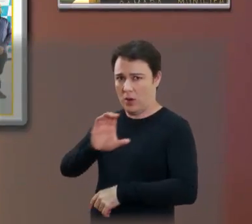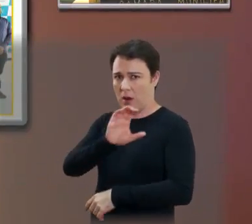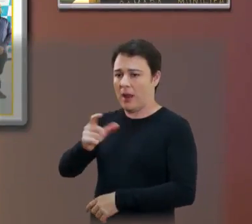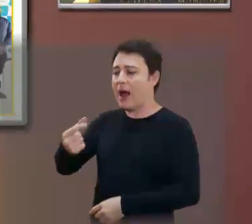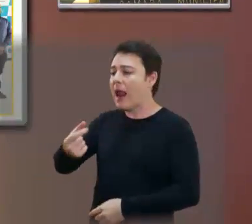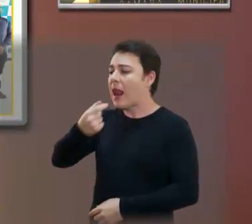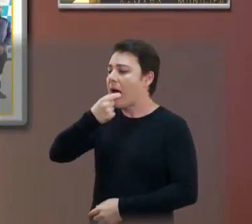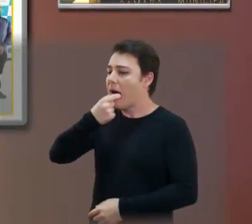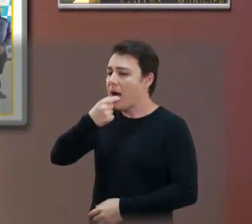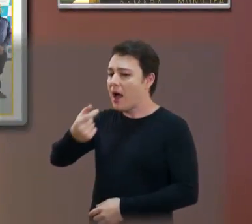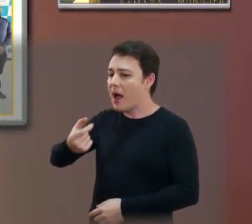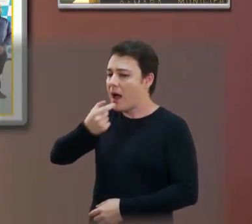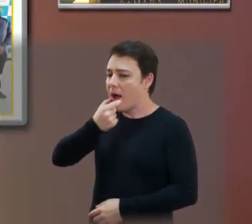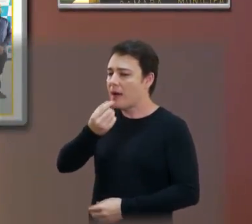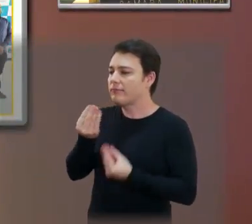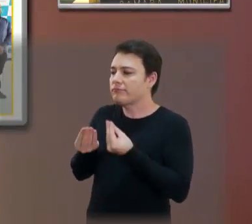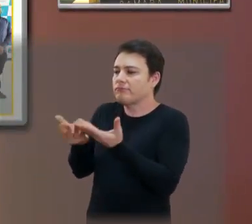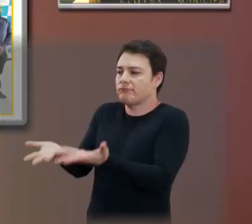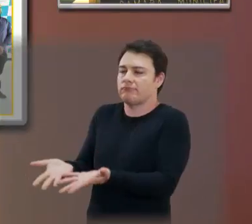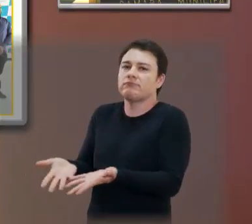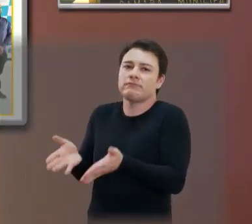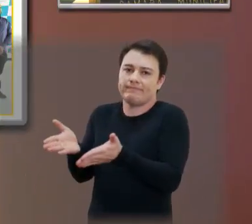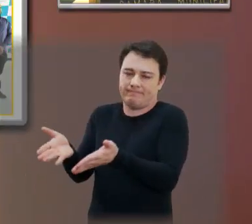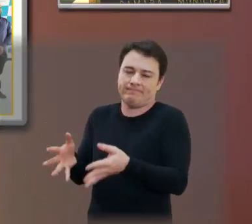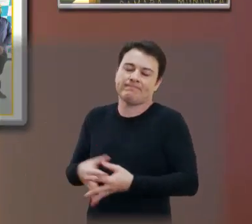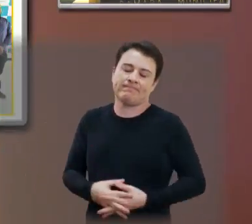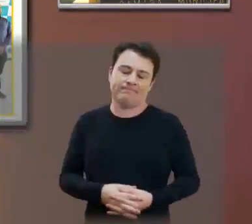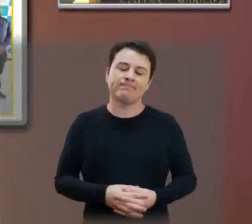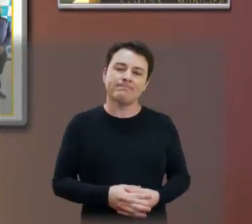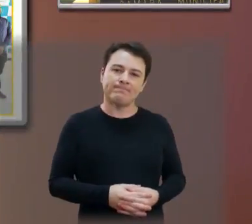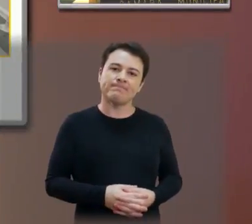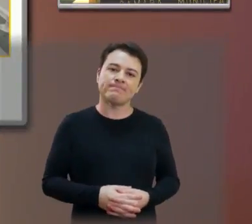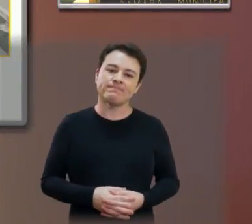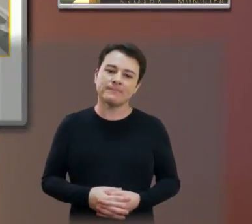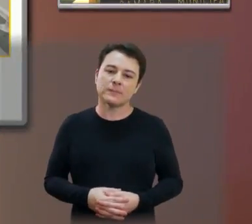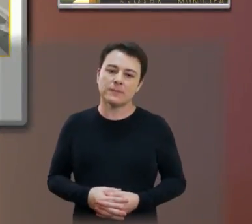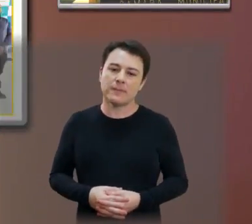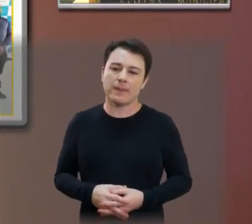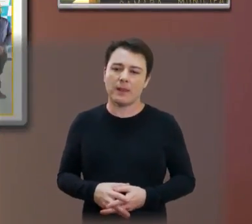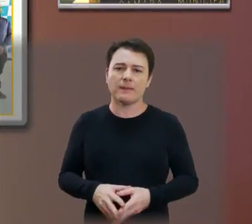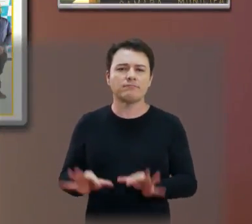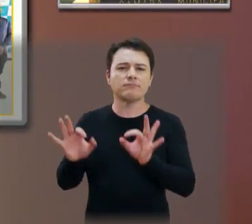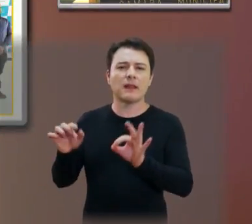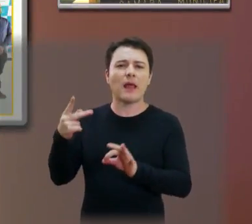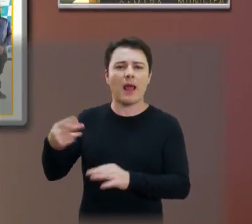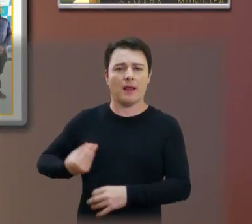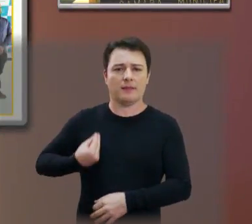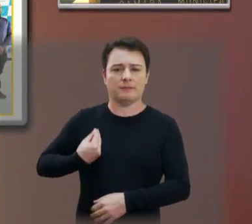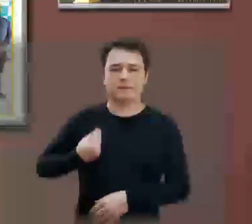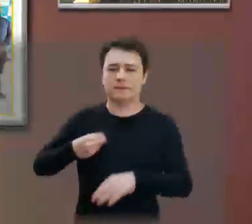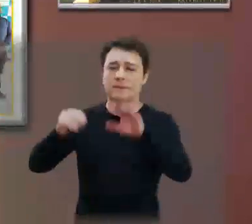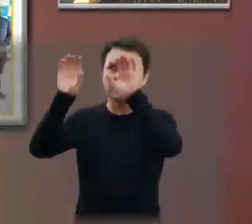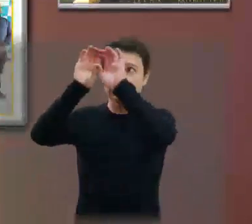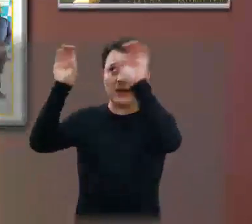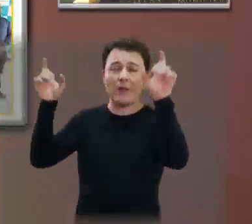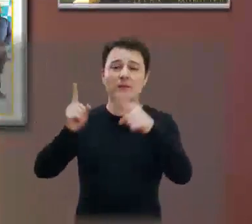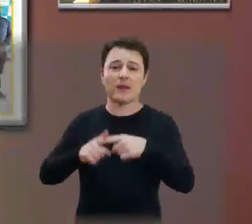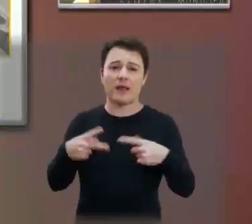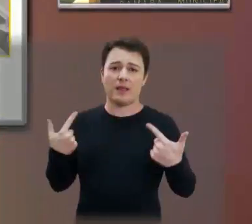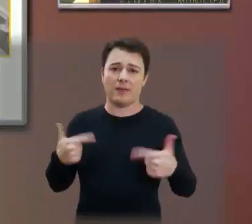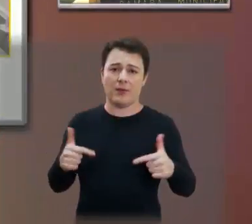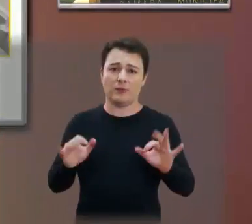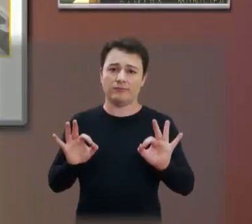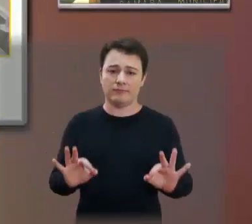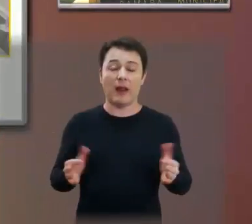para ela durante essa fase. E com certeza está no céu, porque fez um excelente trabalho aqui. As